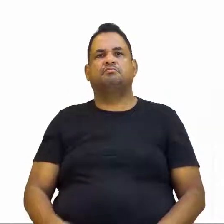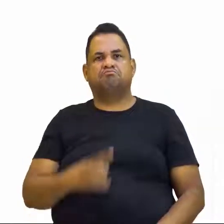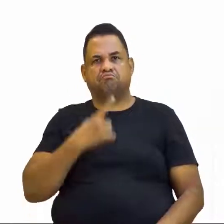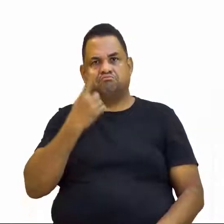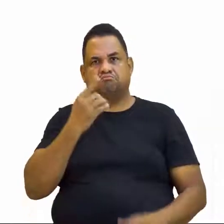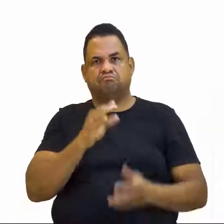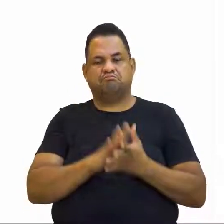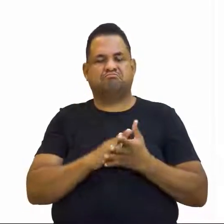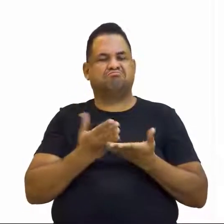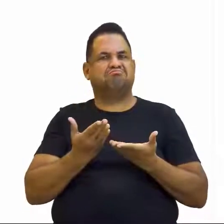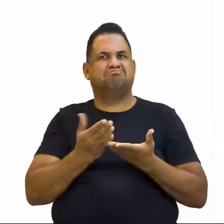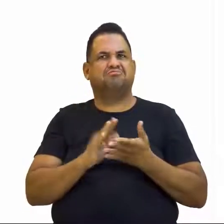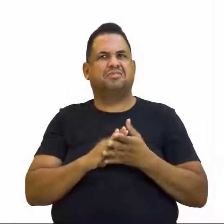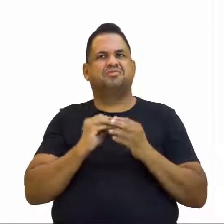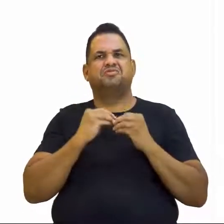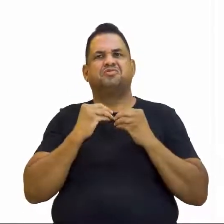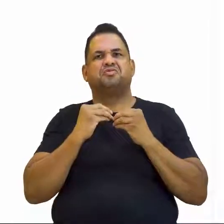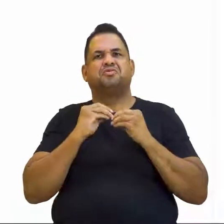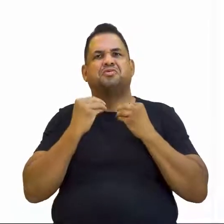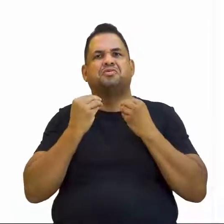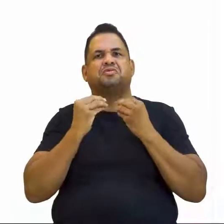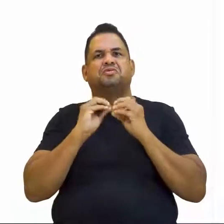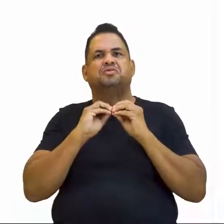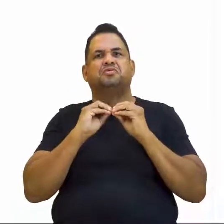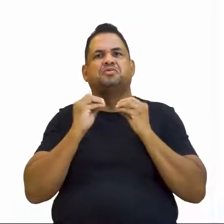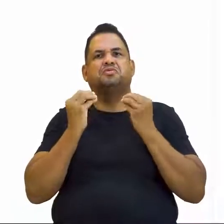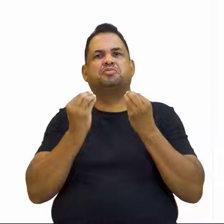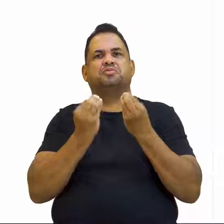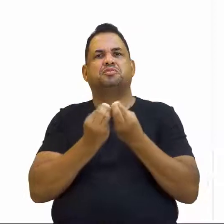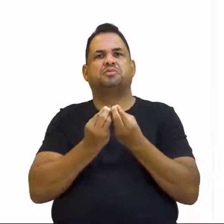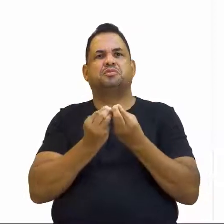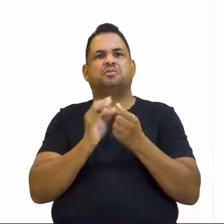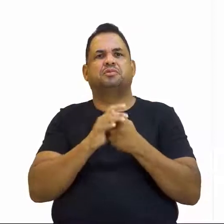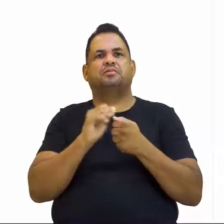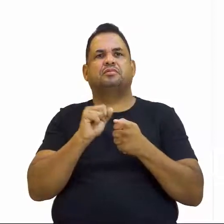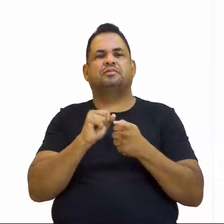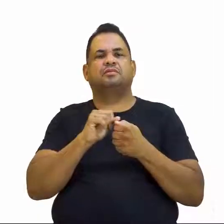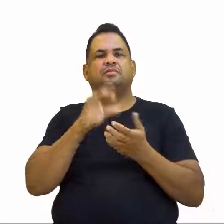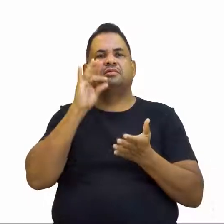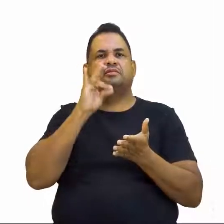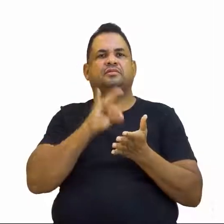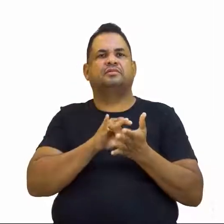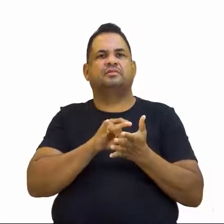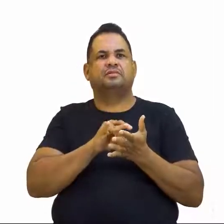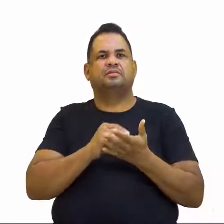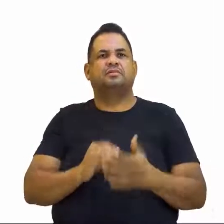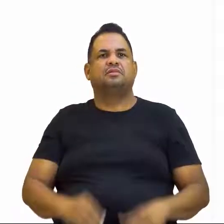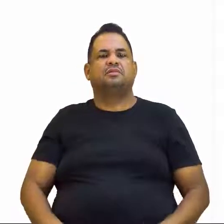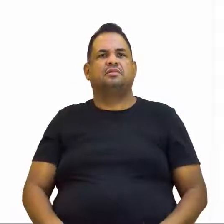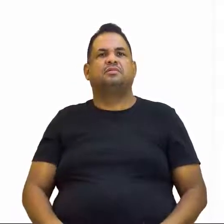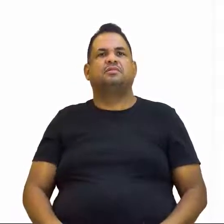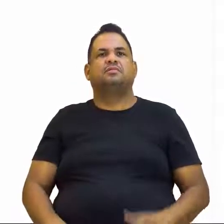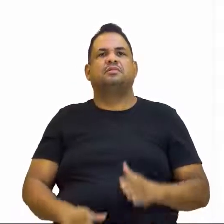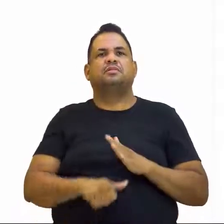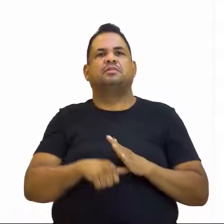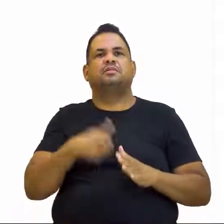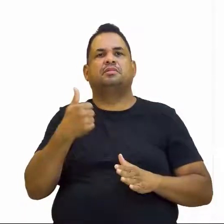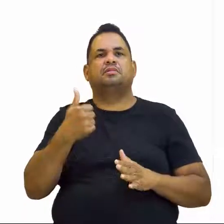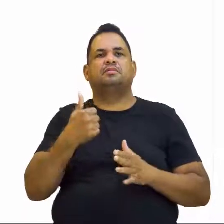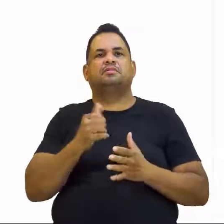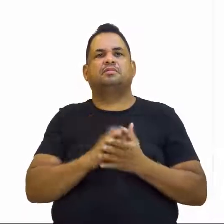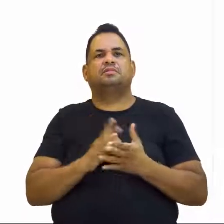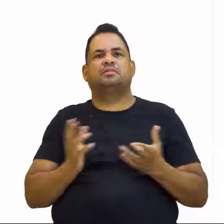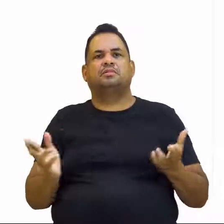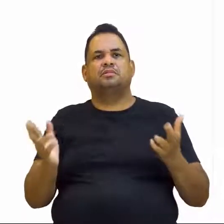Considerando-se uma certa substância, faz-se as informações a seguir. Primeira informação, essa